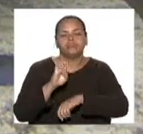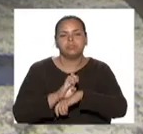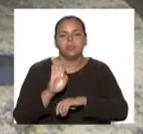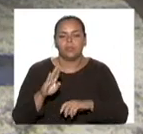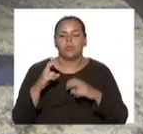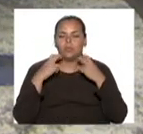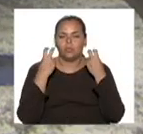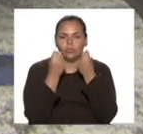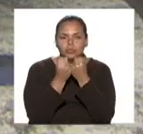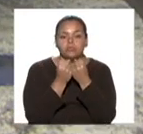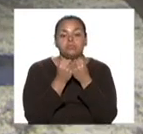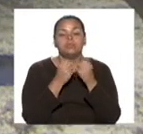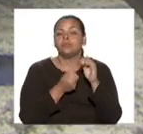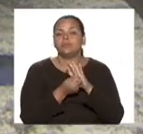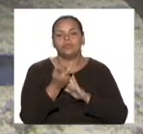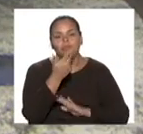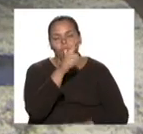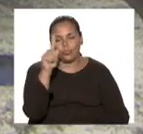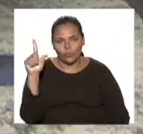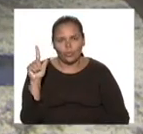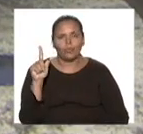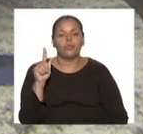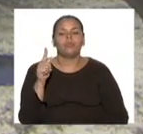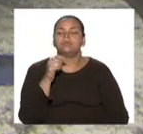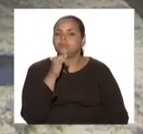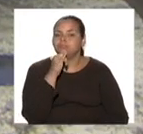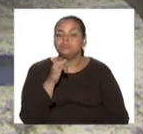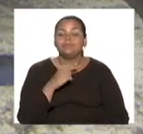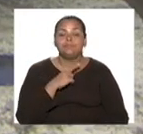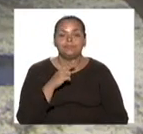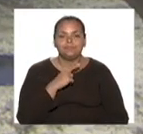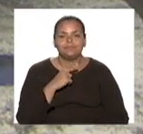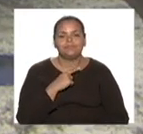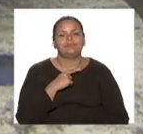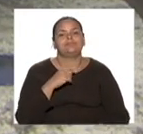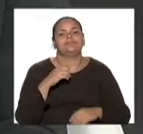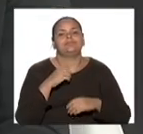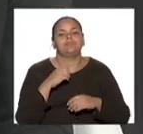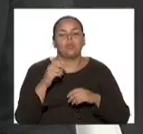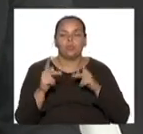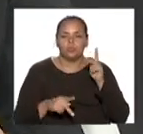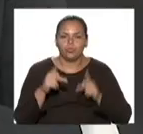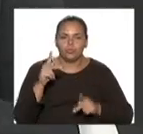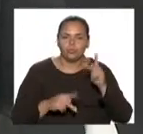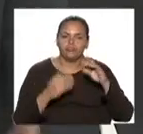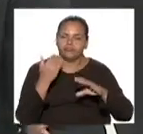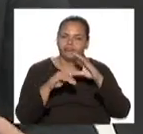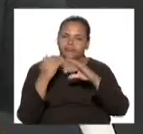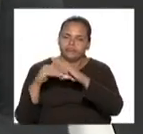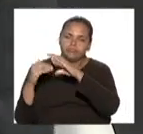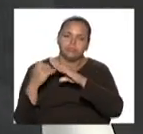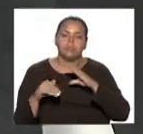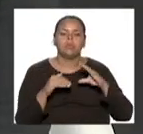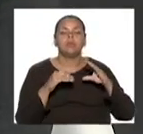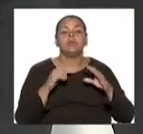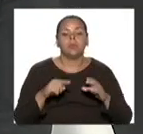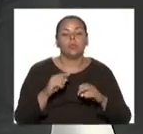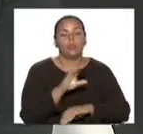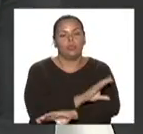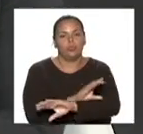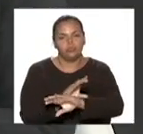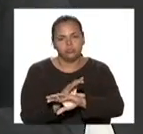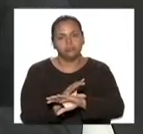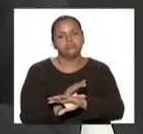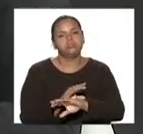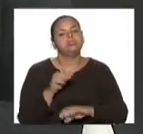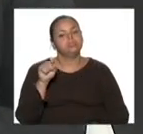Estado, mas a comissão também faz uma série de outras atividades e recebe demandas, da população, das instituições ligadas